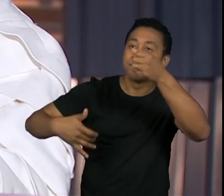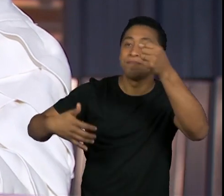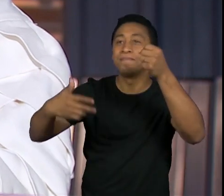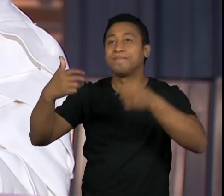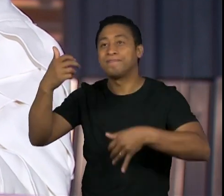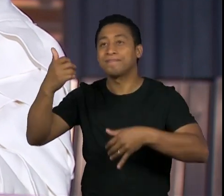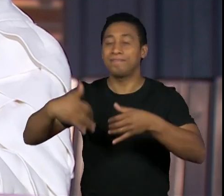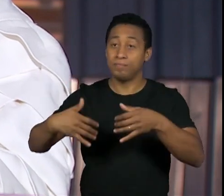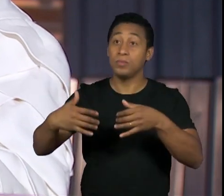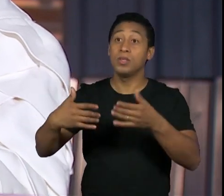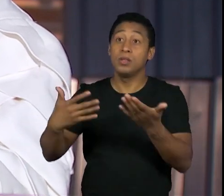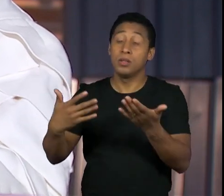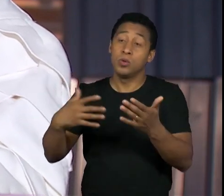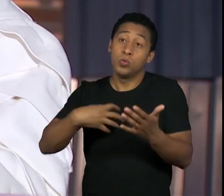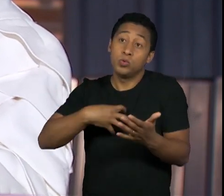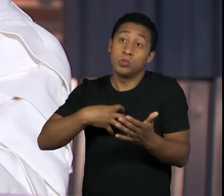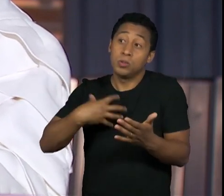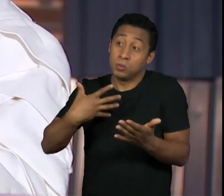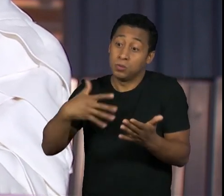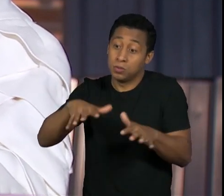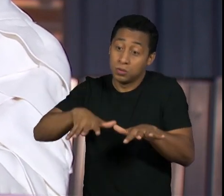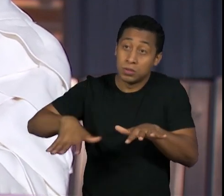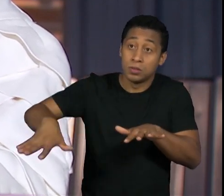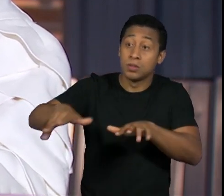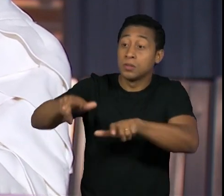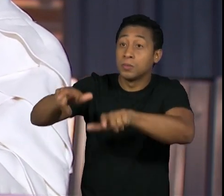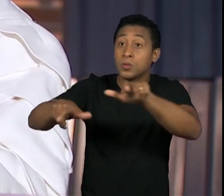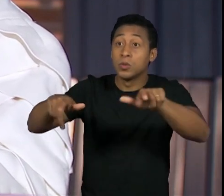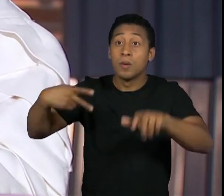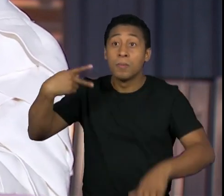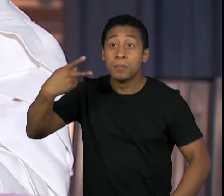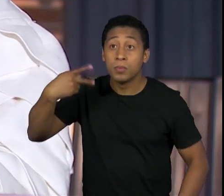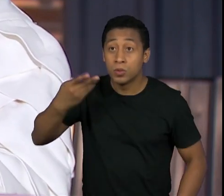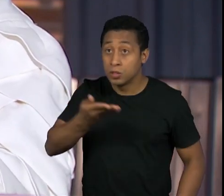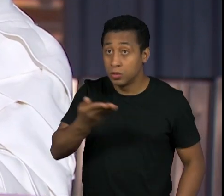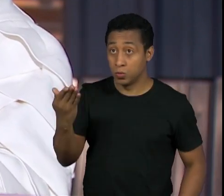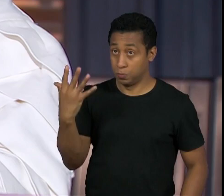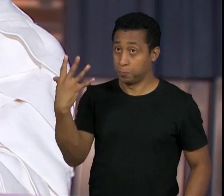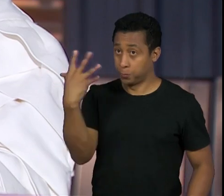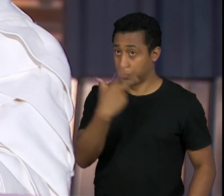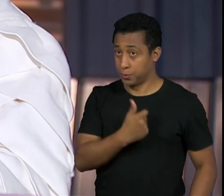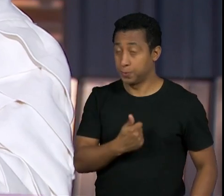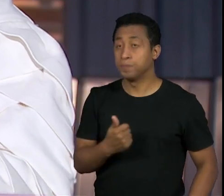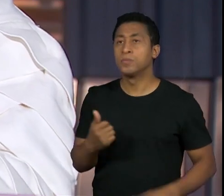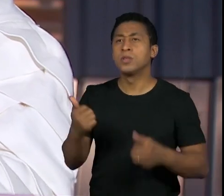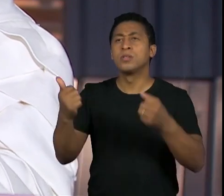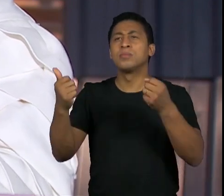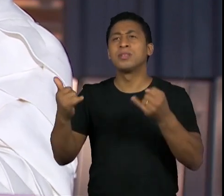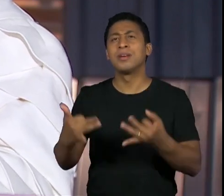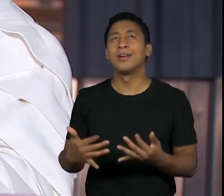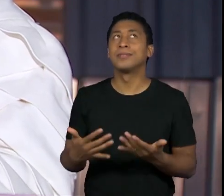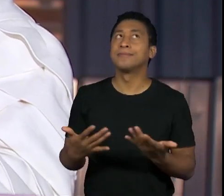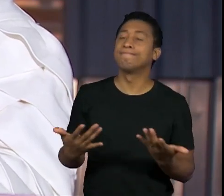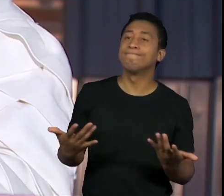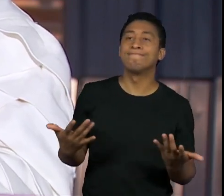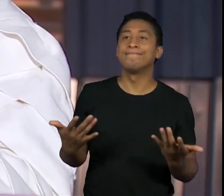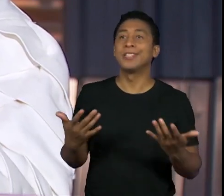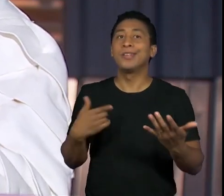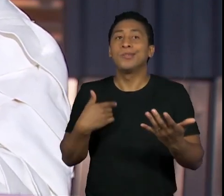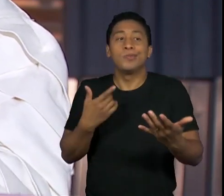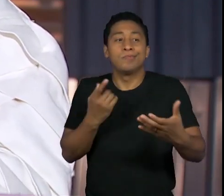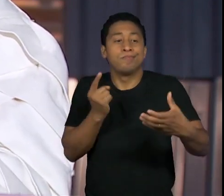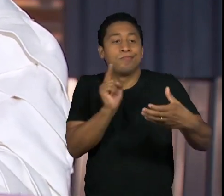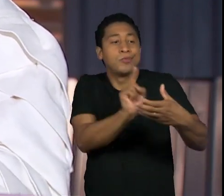pessoal apolítico, né, e que eu falava que essas situações de estar um pouco descolada de determinados universos